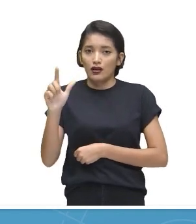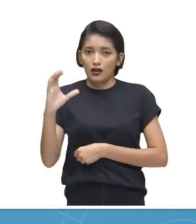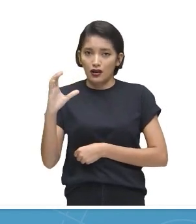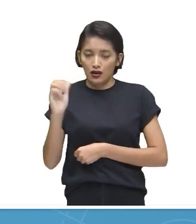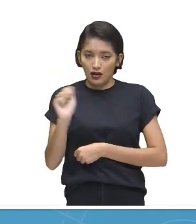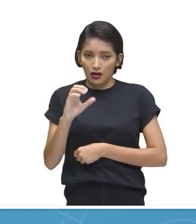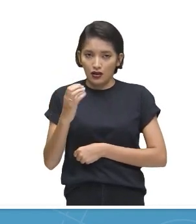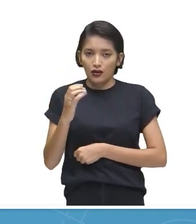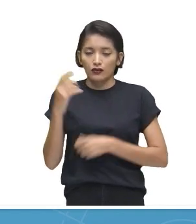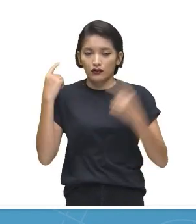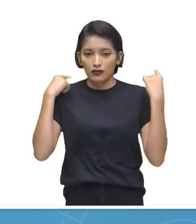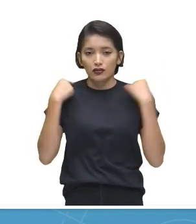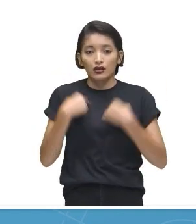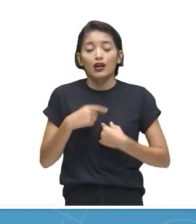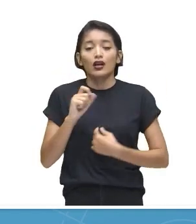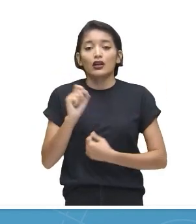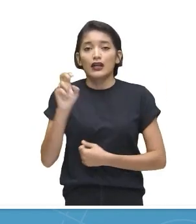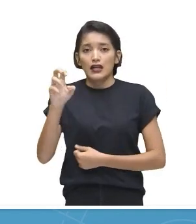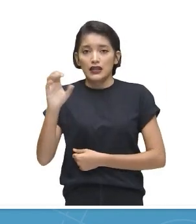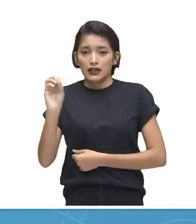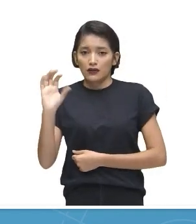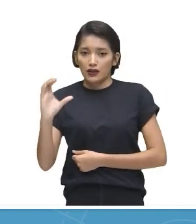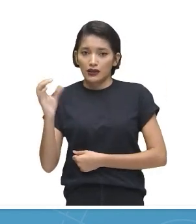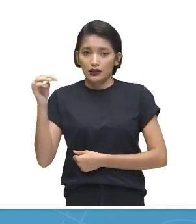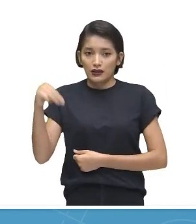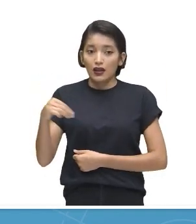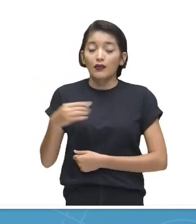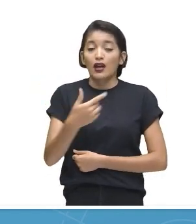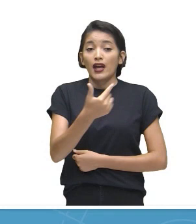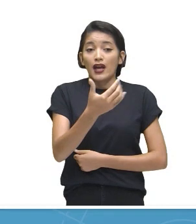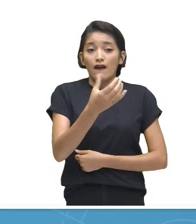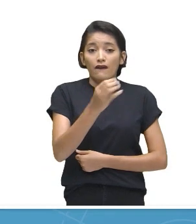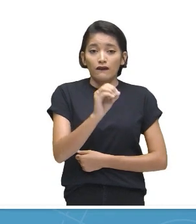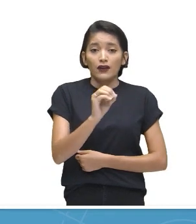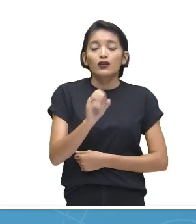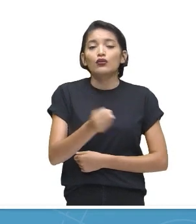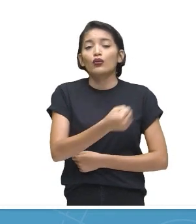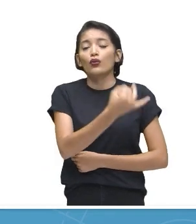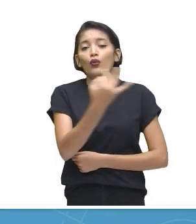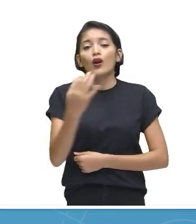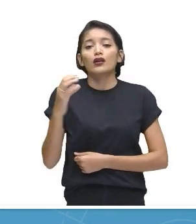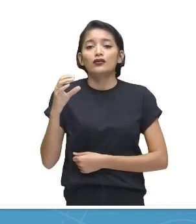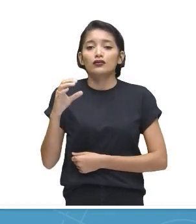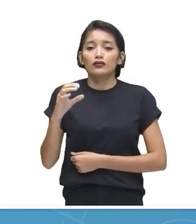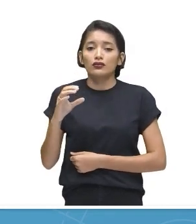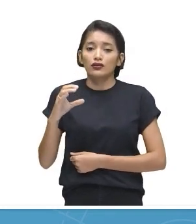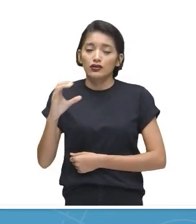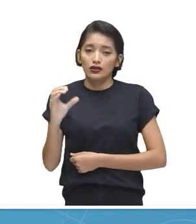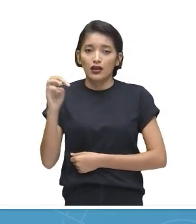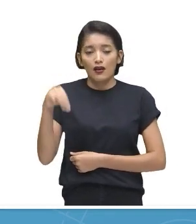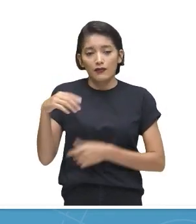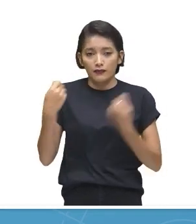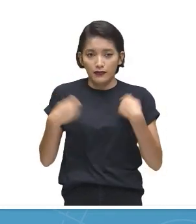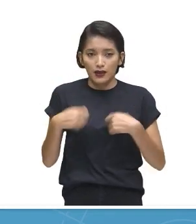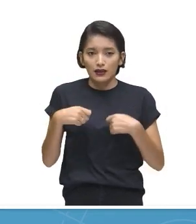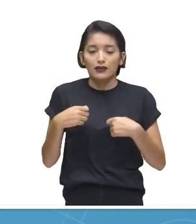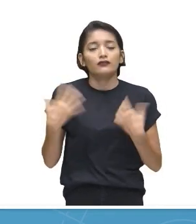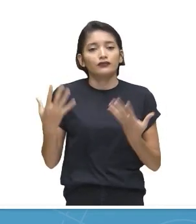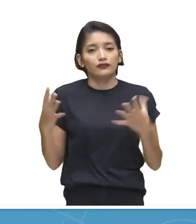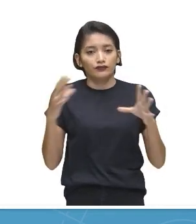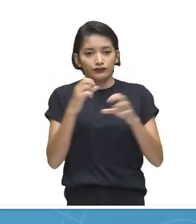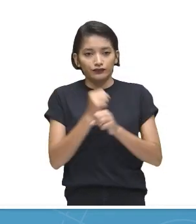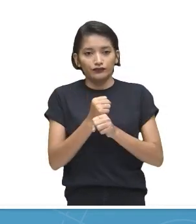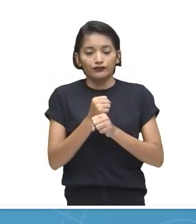corresponde a 50 centímetros, 20 alças, quantos centímetros a professora vai precisar? Então, fazendo lá o